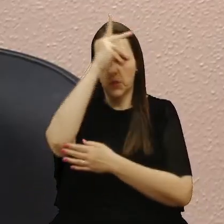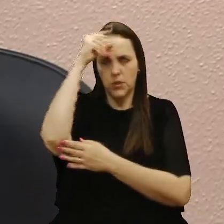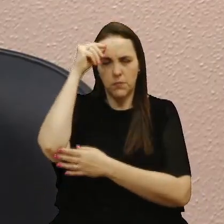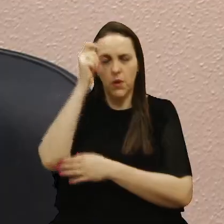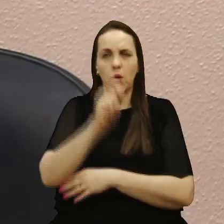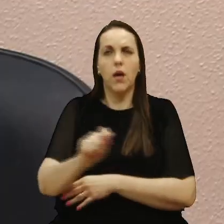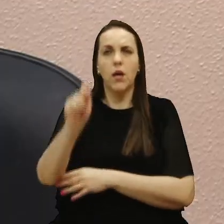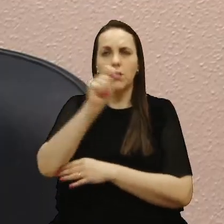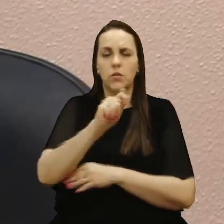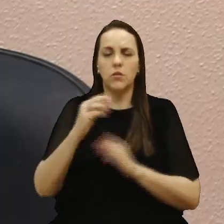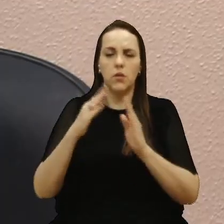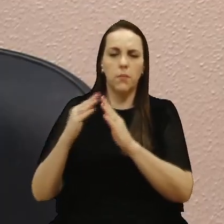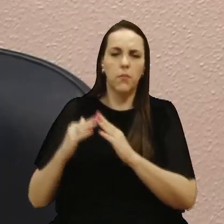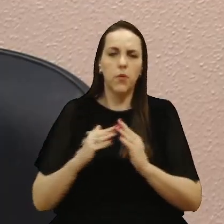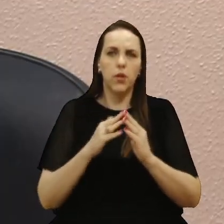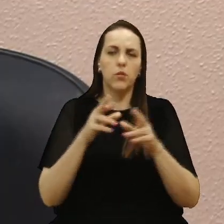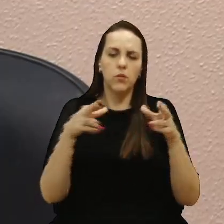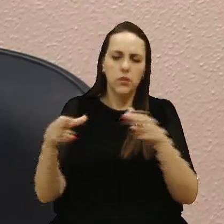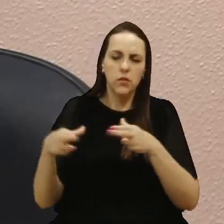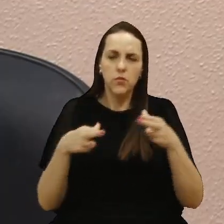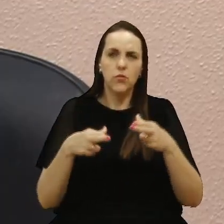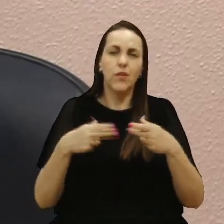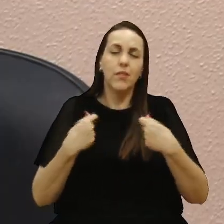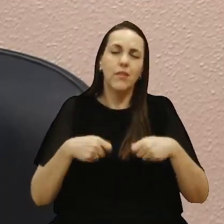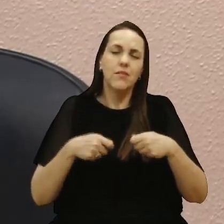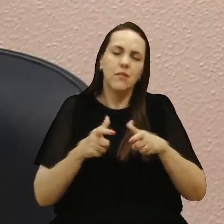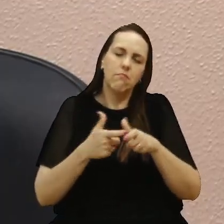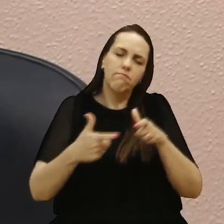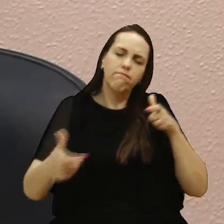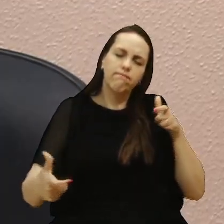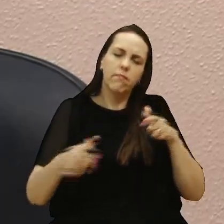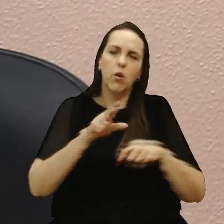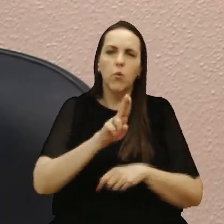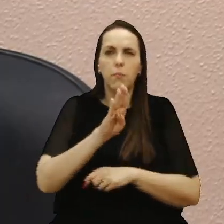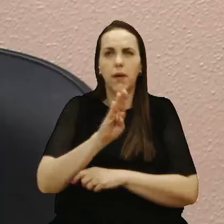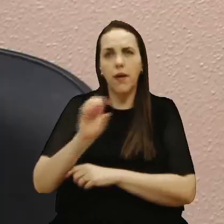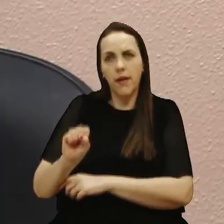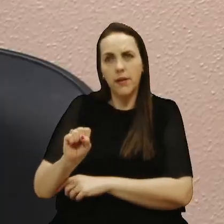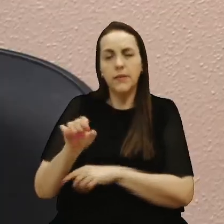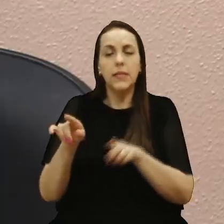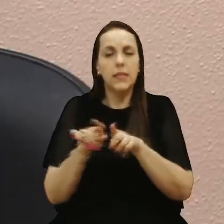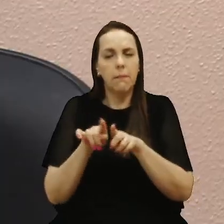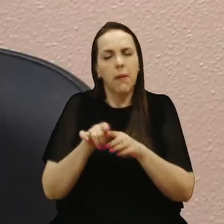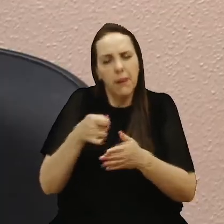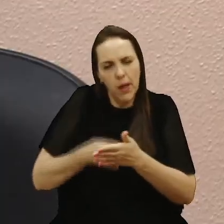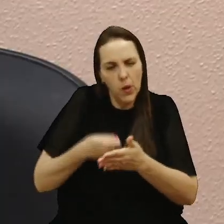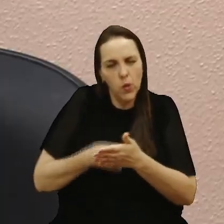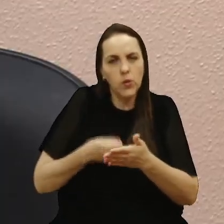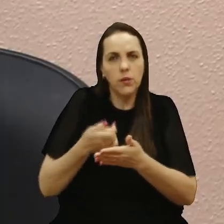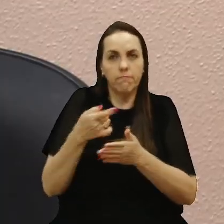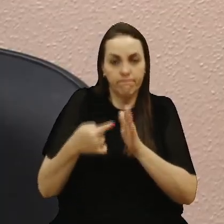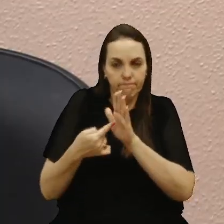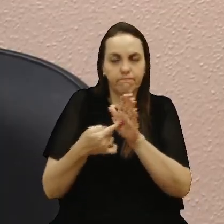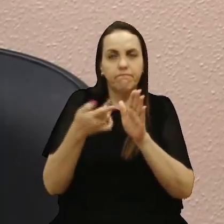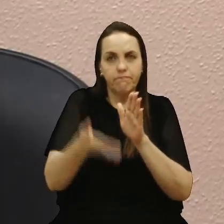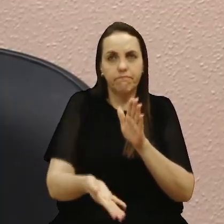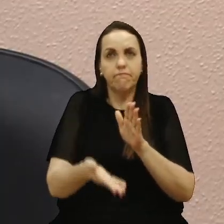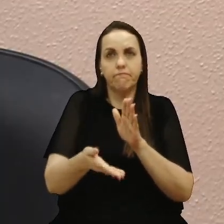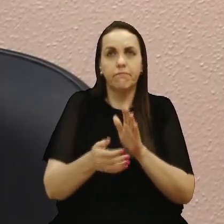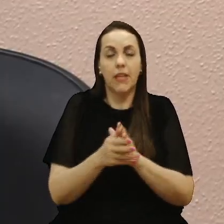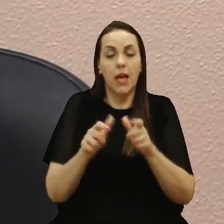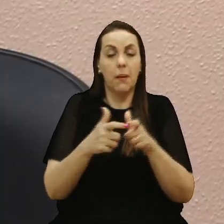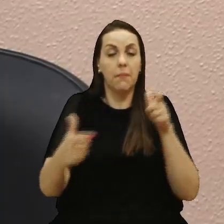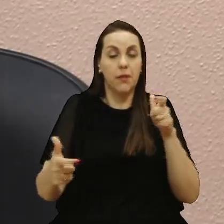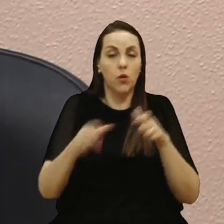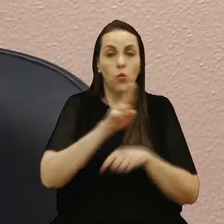região, para discutir sobre a necessidade de ampliação da UBS. Então, também é uma luta que nós traremos para essa casa, a ampliação da